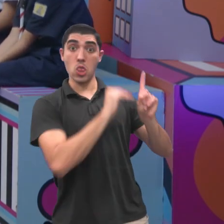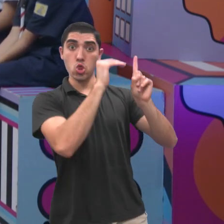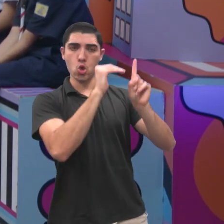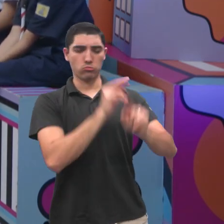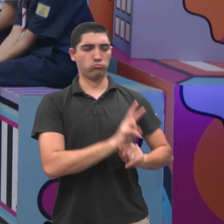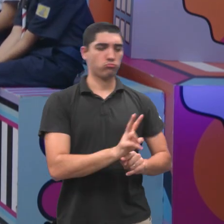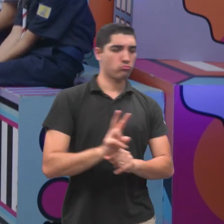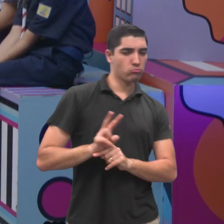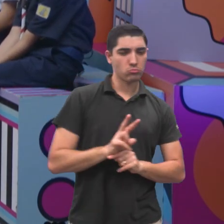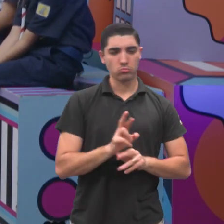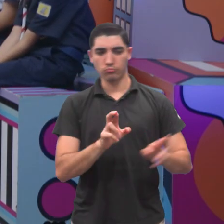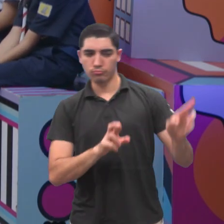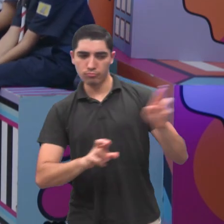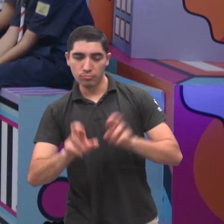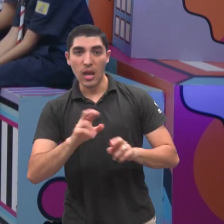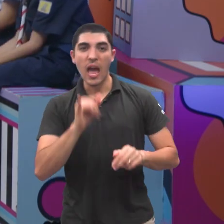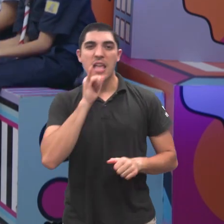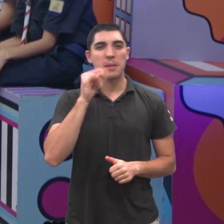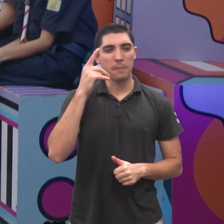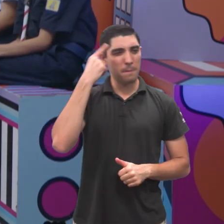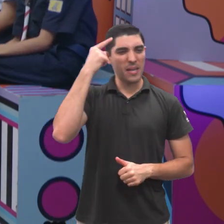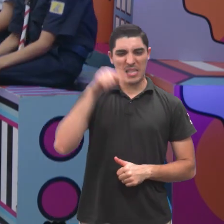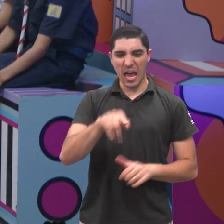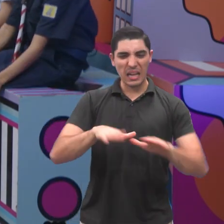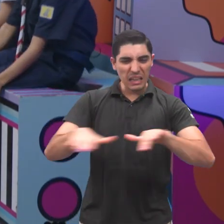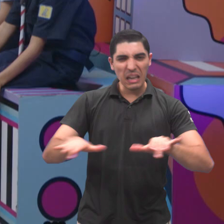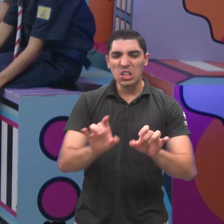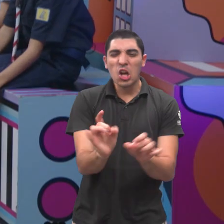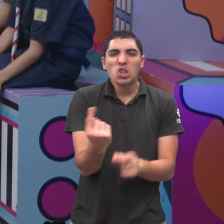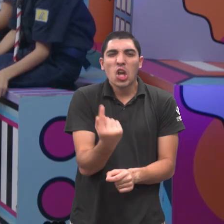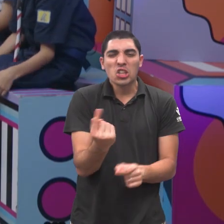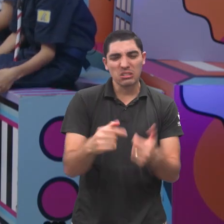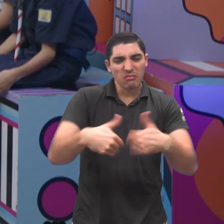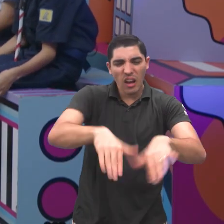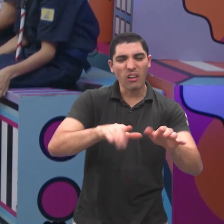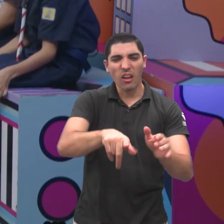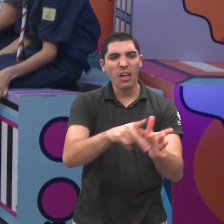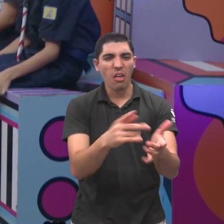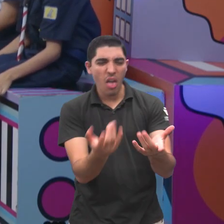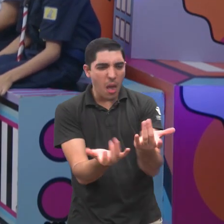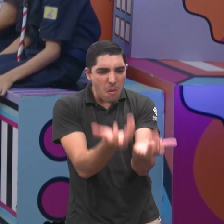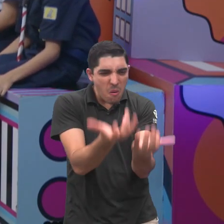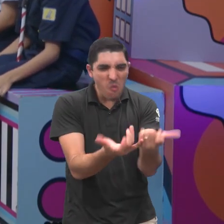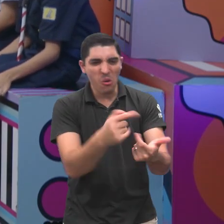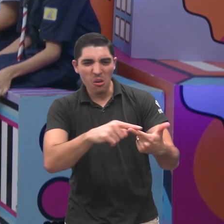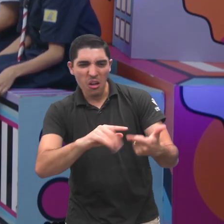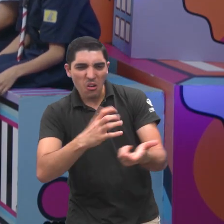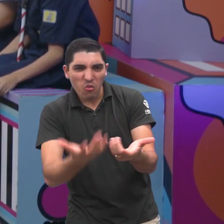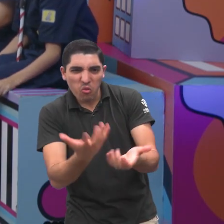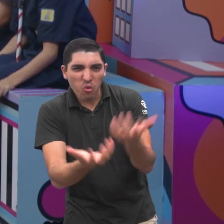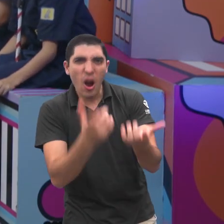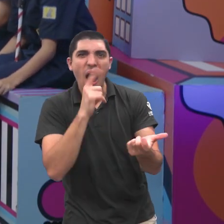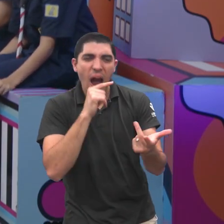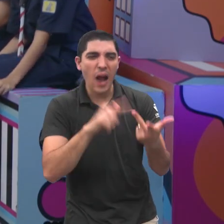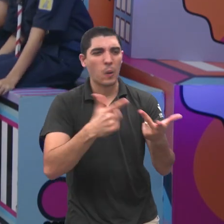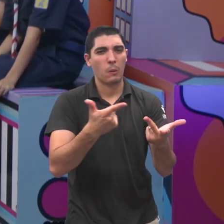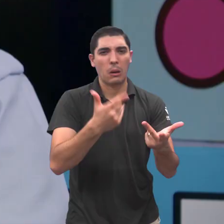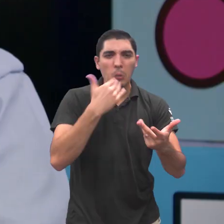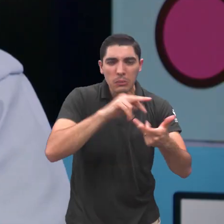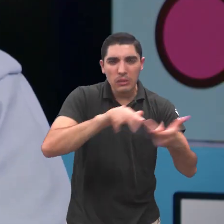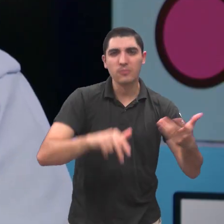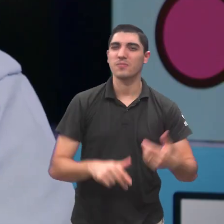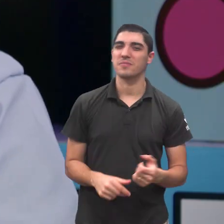que a gente não sim. fique pensando, vai mexer com corda, vai mexer com fogo, vai fazer comida sem nenhum preparo. Tá todo Sim. mundo sendo observado e preparado para isso. Para